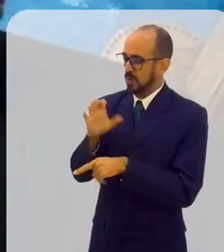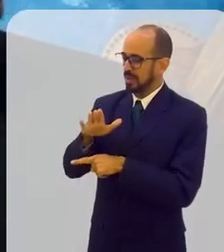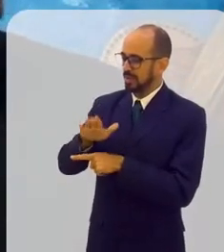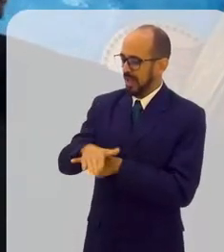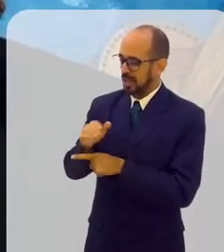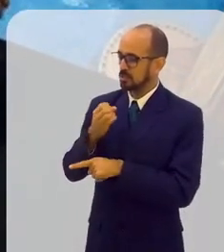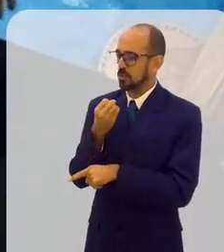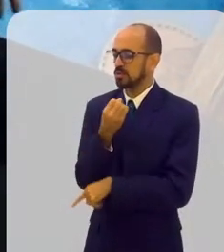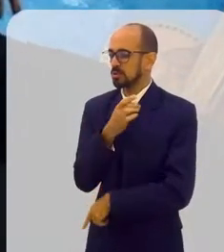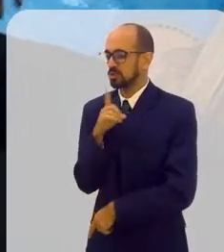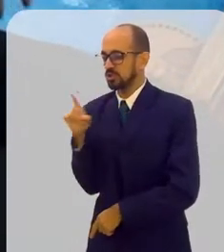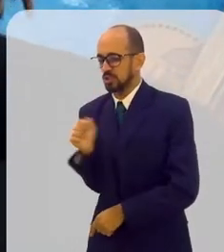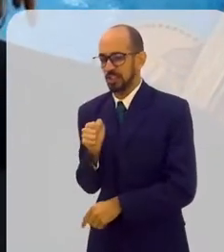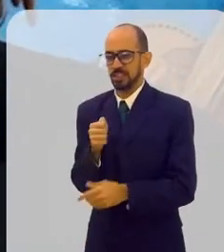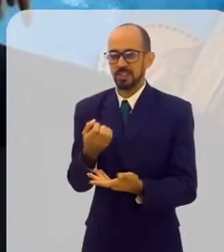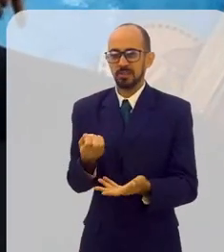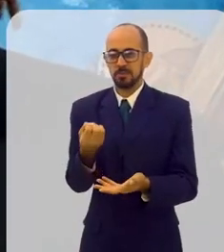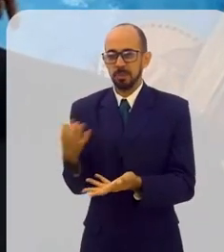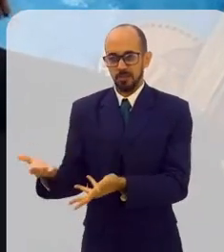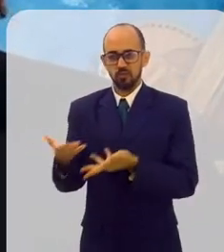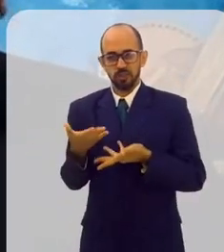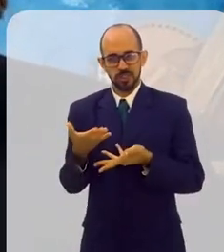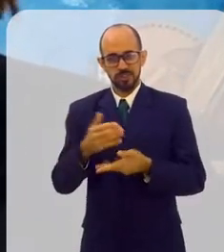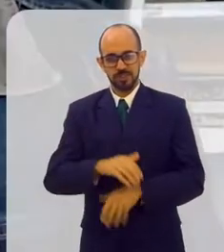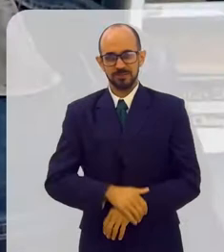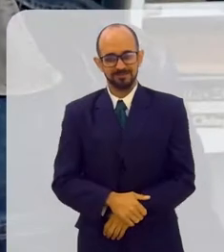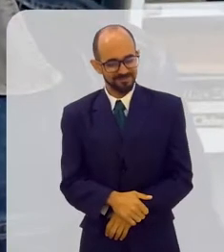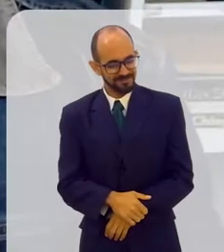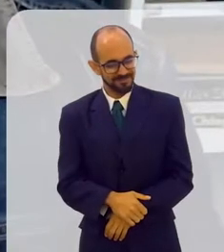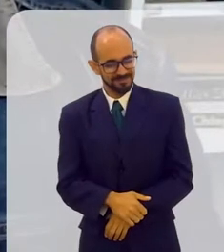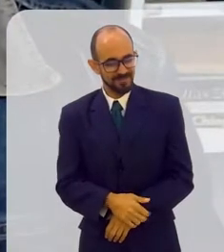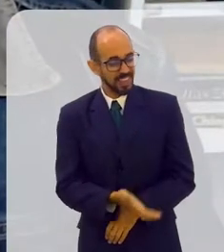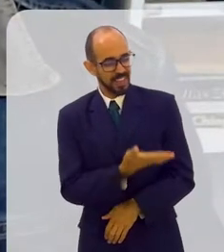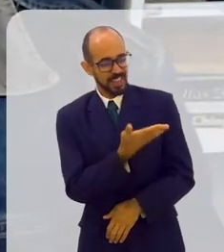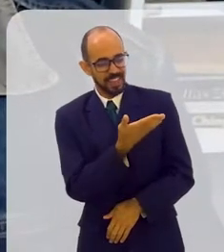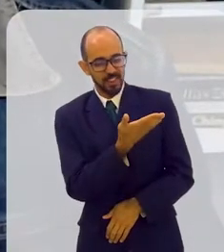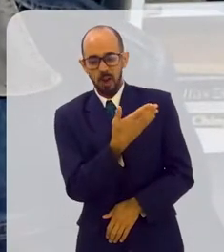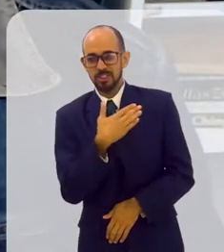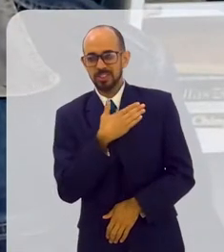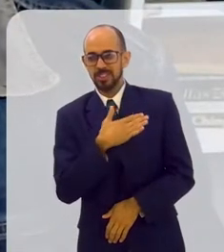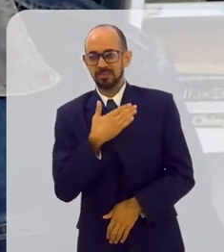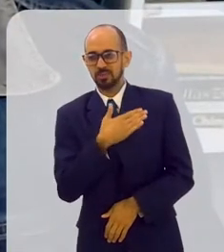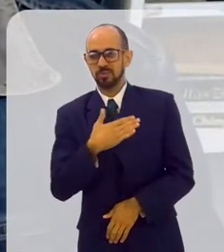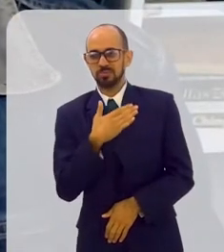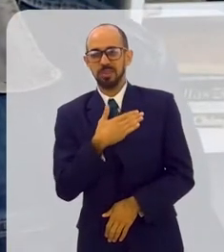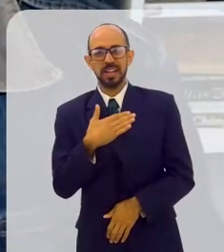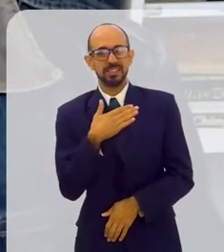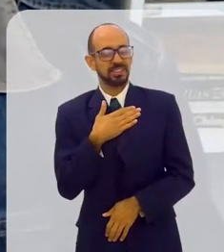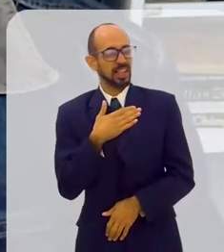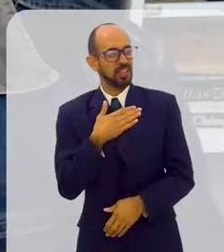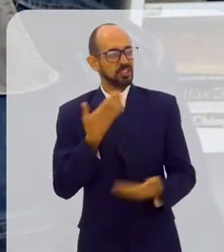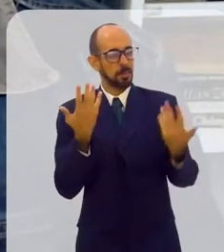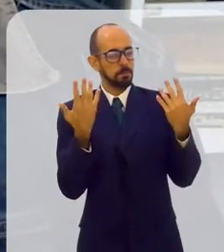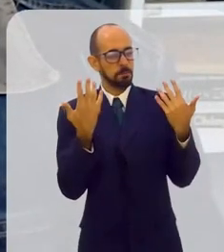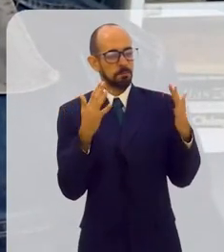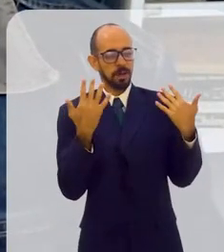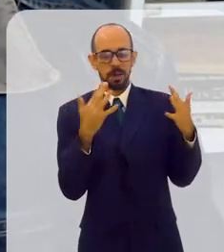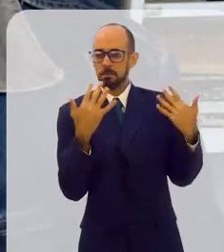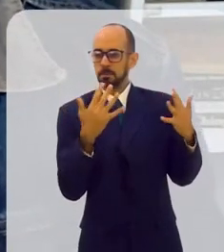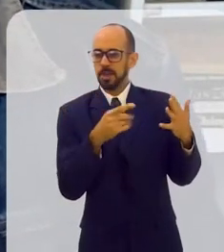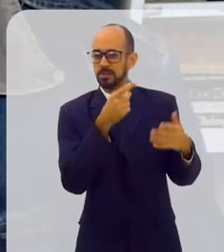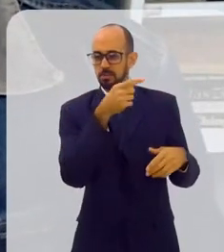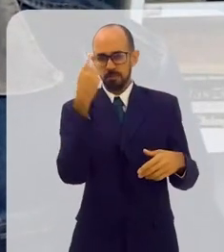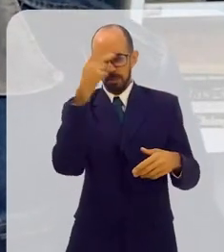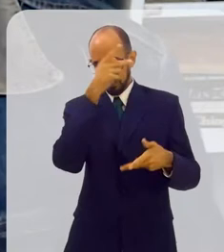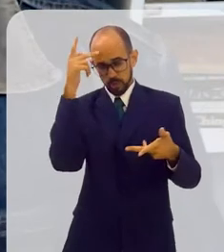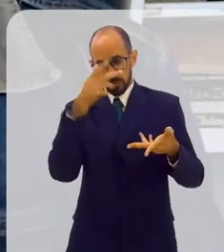tarde, bom dia. Estejam bem. Olha, nós temos um imenso prazer de dar nossos parabéns a uma pessoa